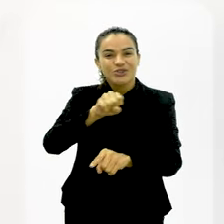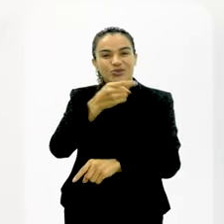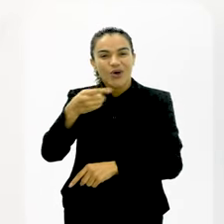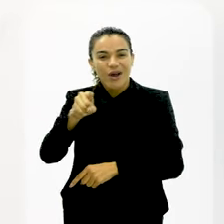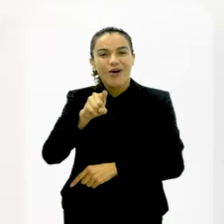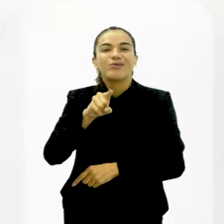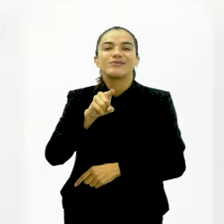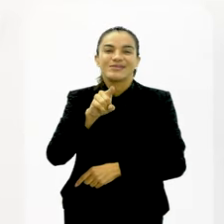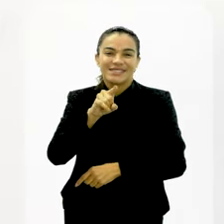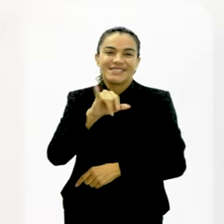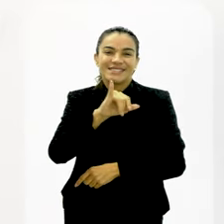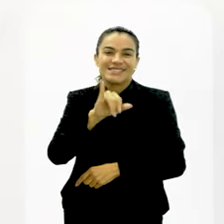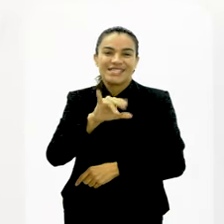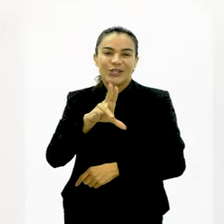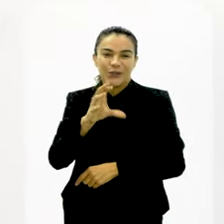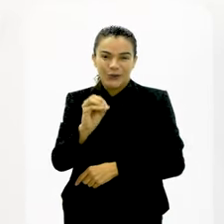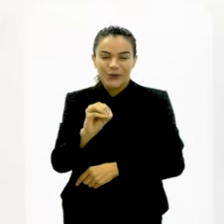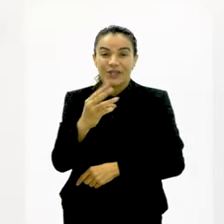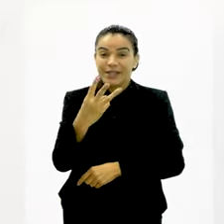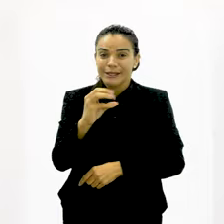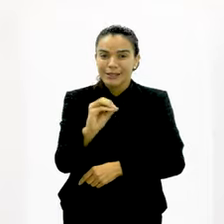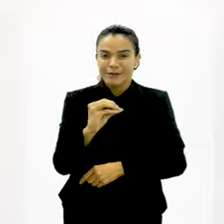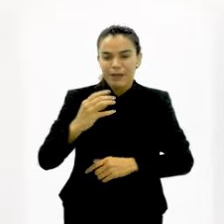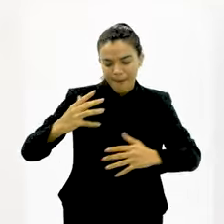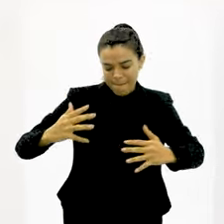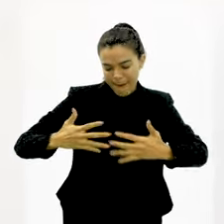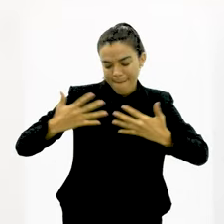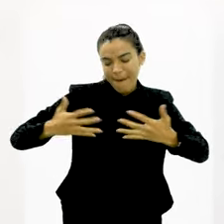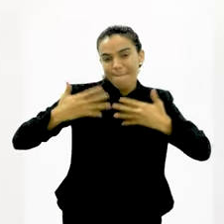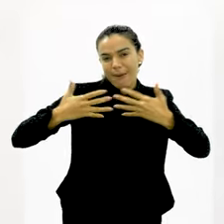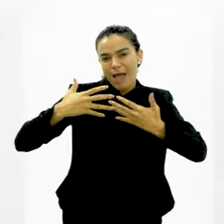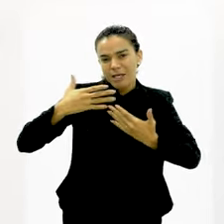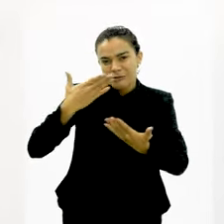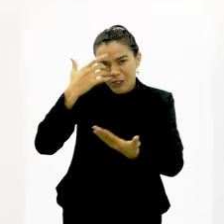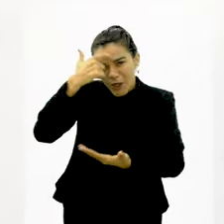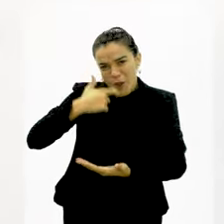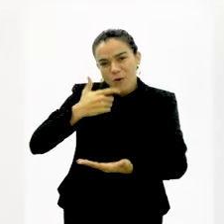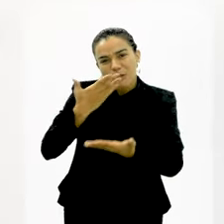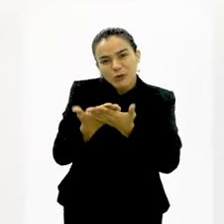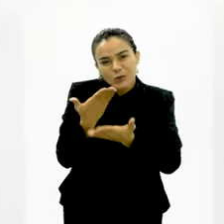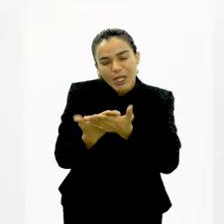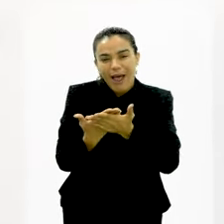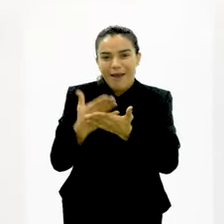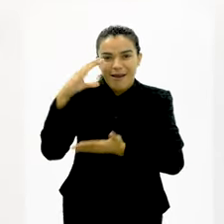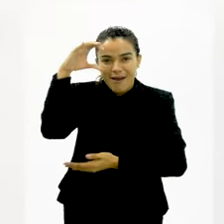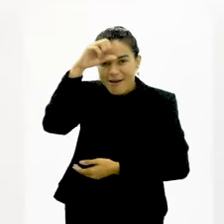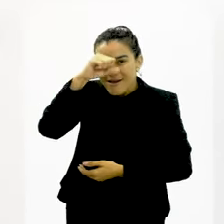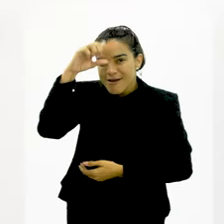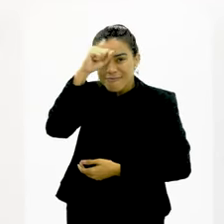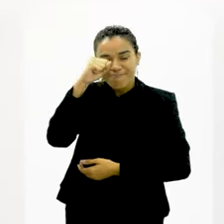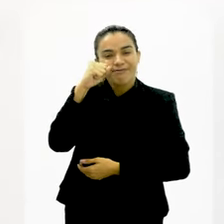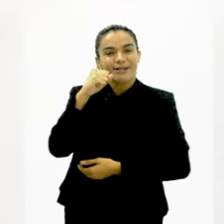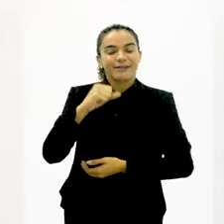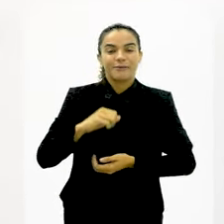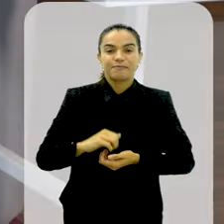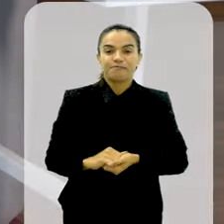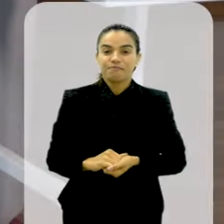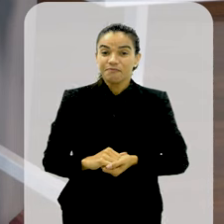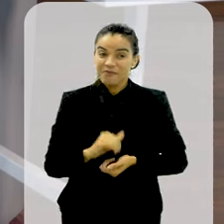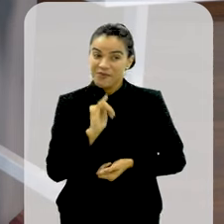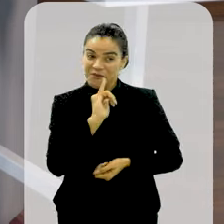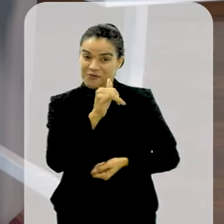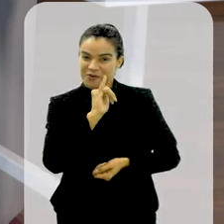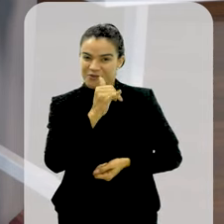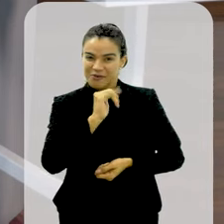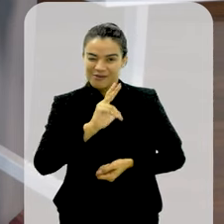30, me estimulou, me motivou a estudar, a aprender e a construir essa carreira. Vou